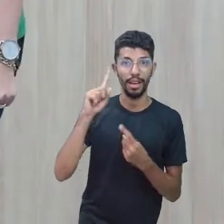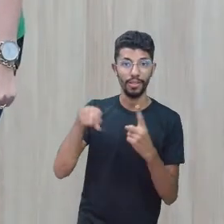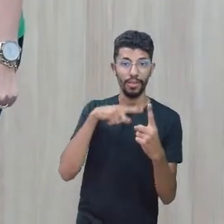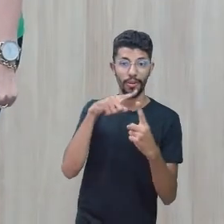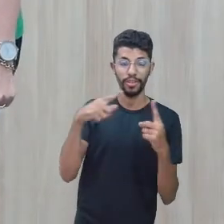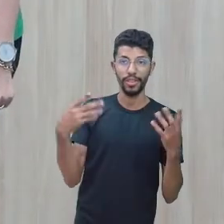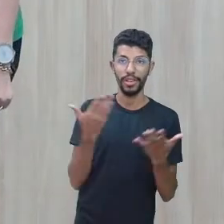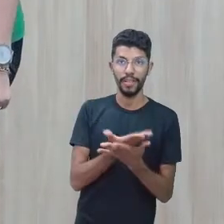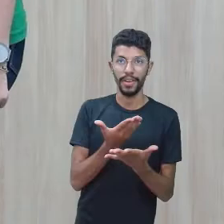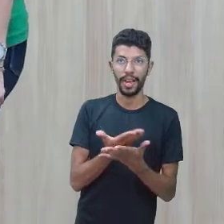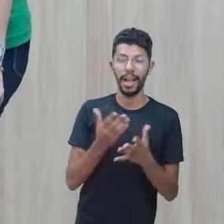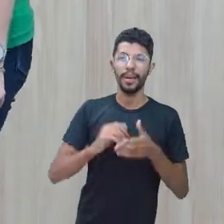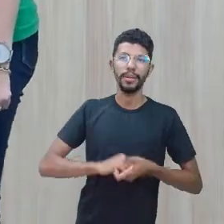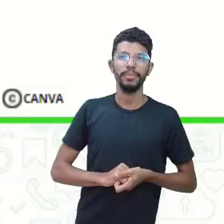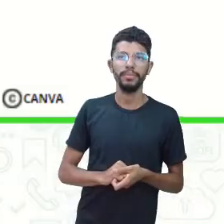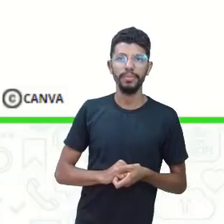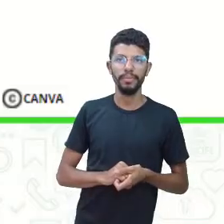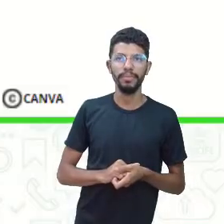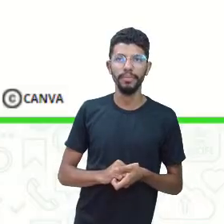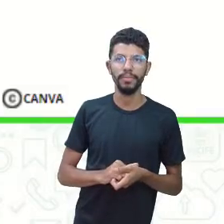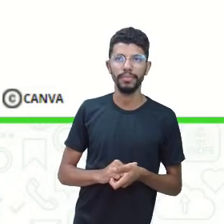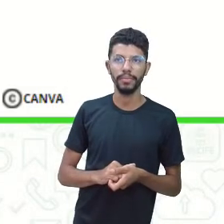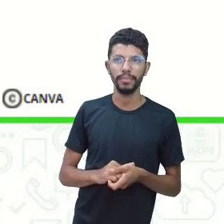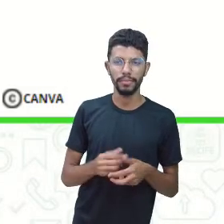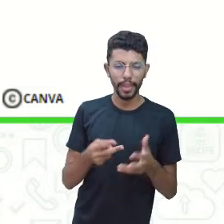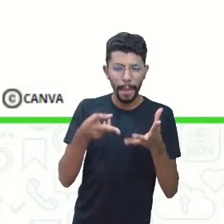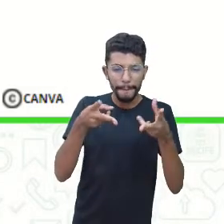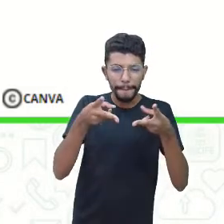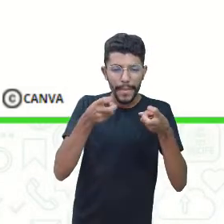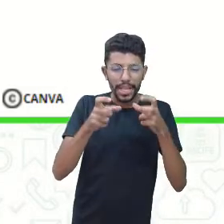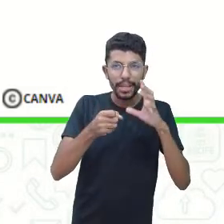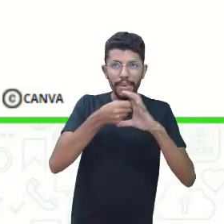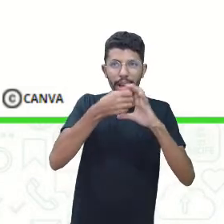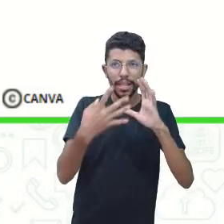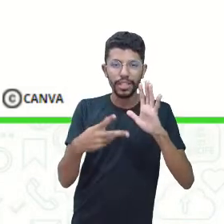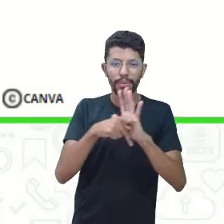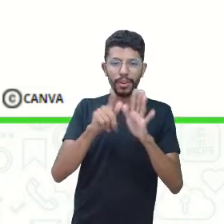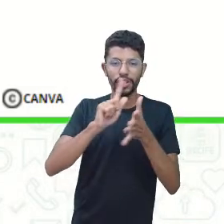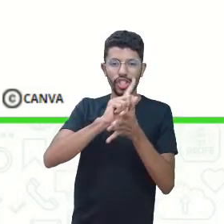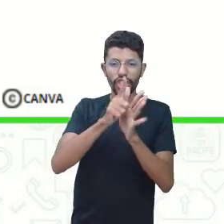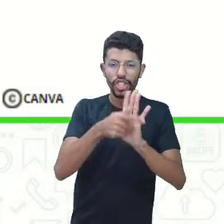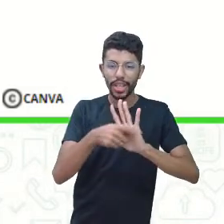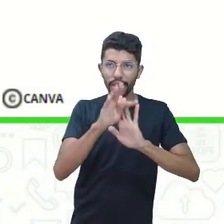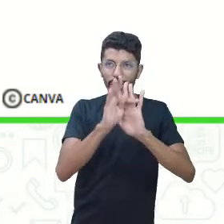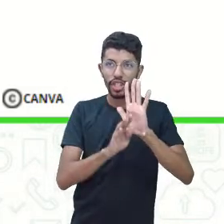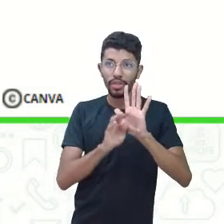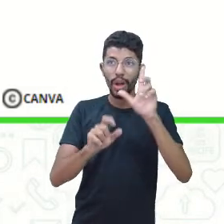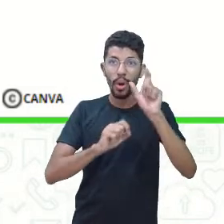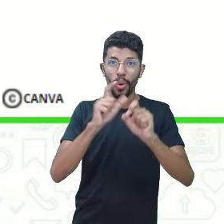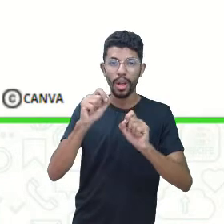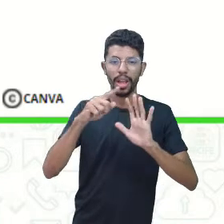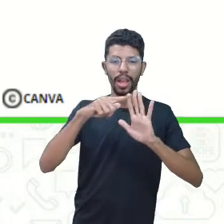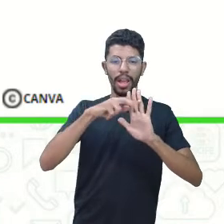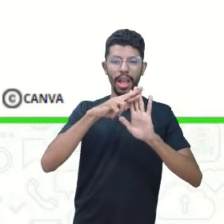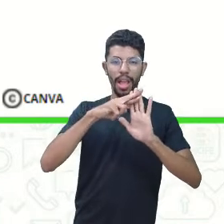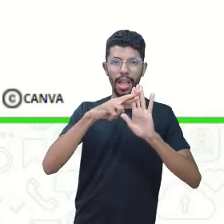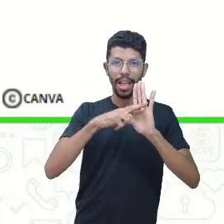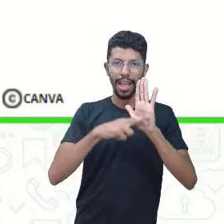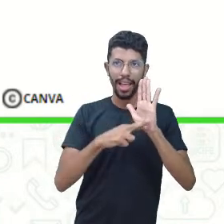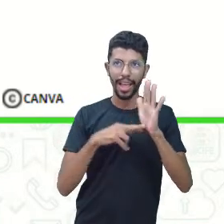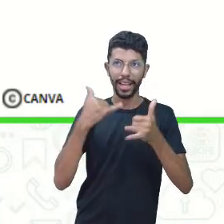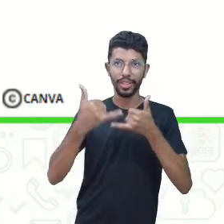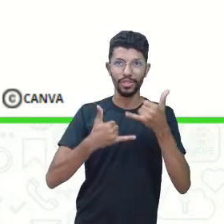Objetivos da aula. Reconhecer as características do gênero textual, regra de